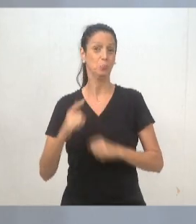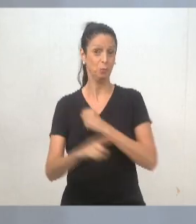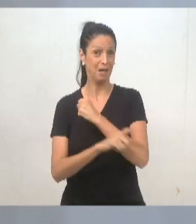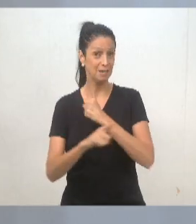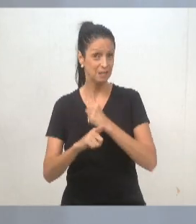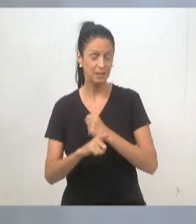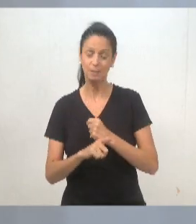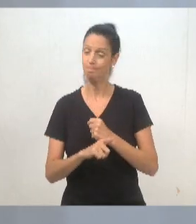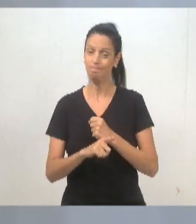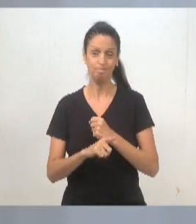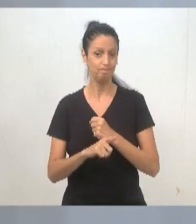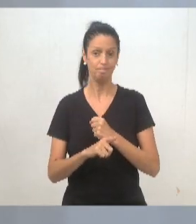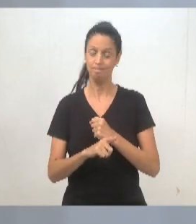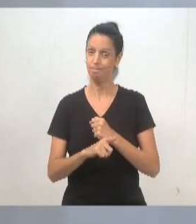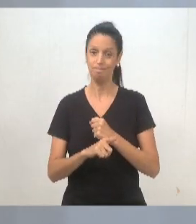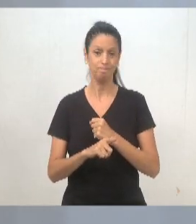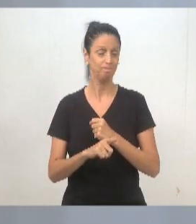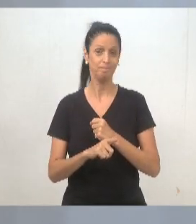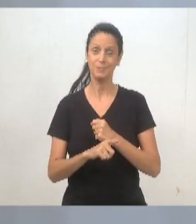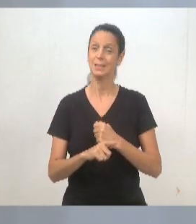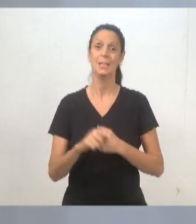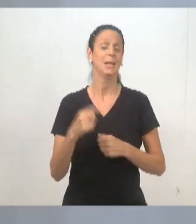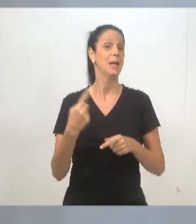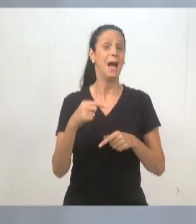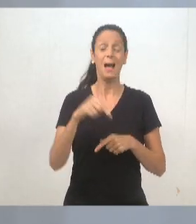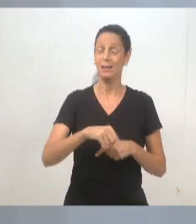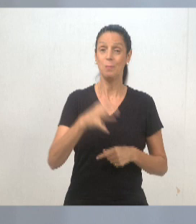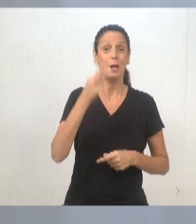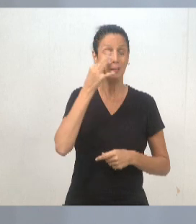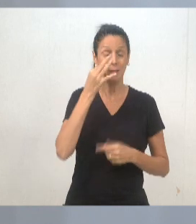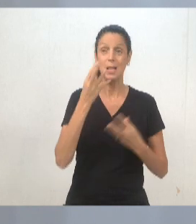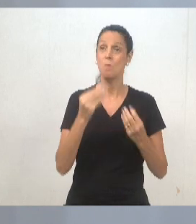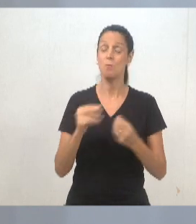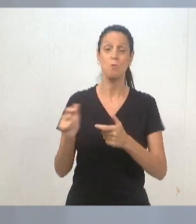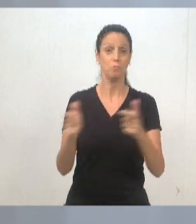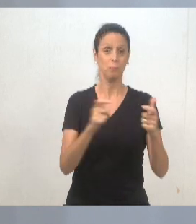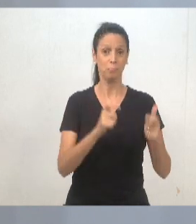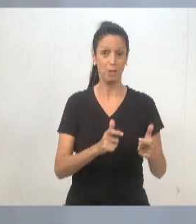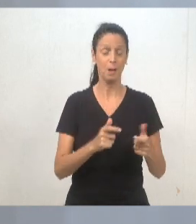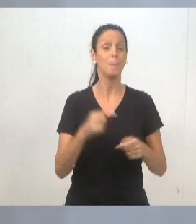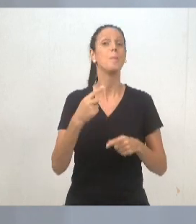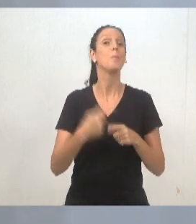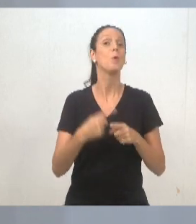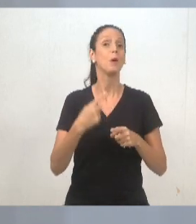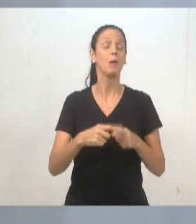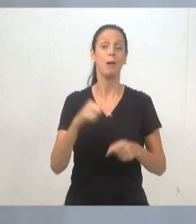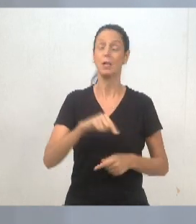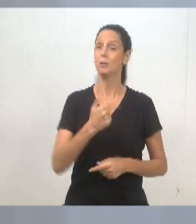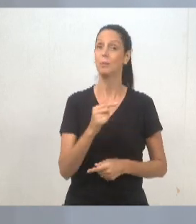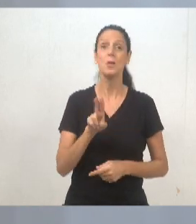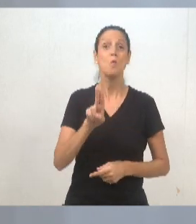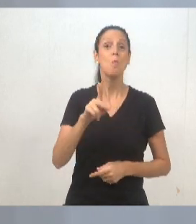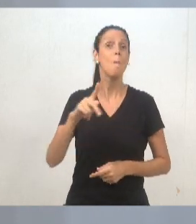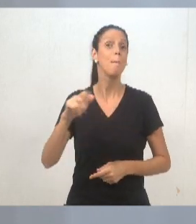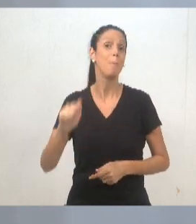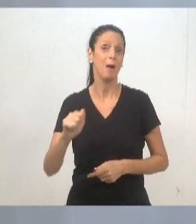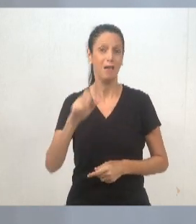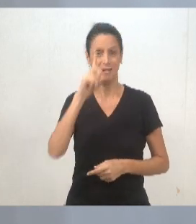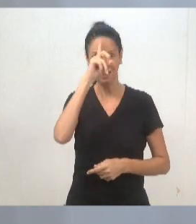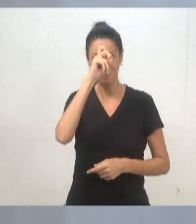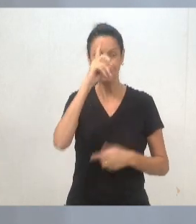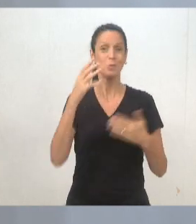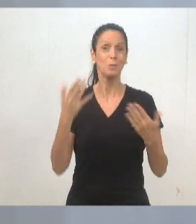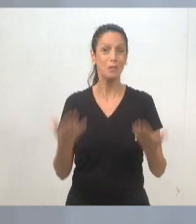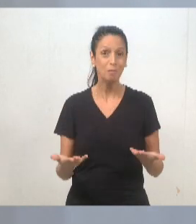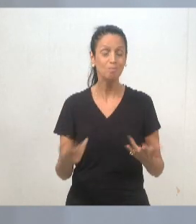cidade optou por não ter UPA. E aí a população ela acaba sobrecarregando os ambulatórios